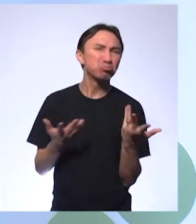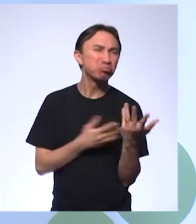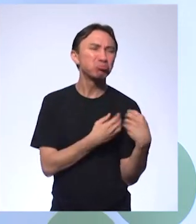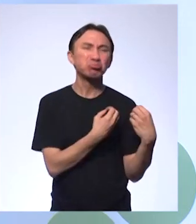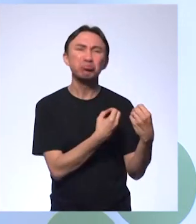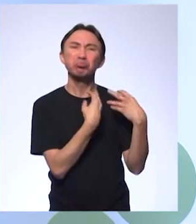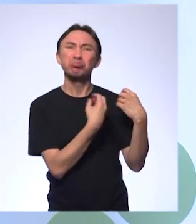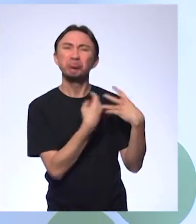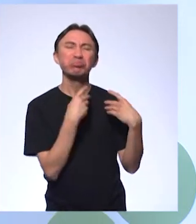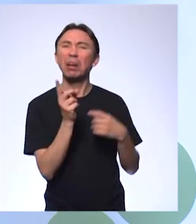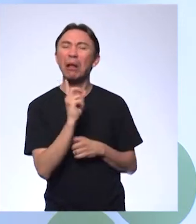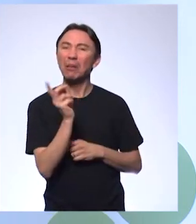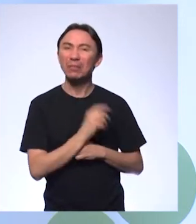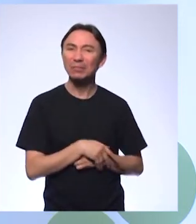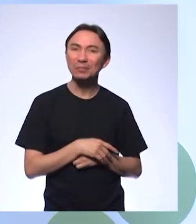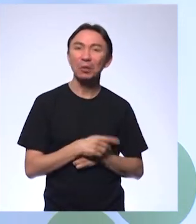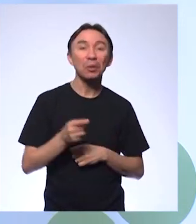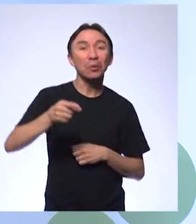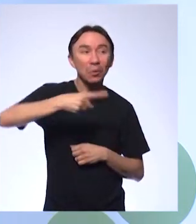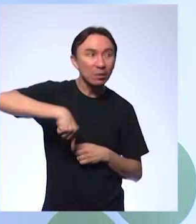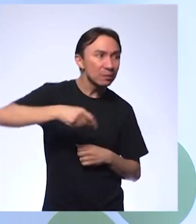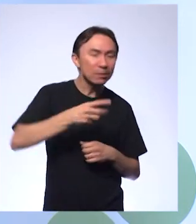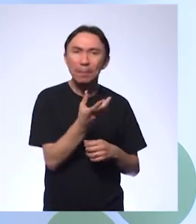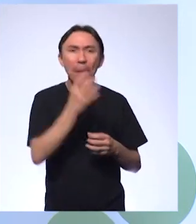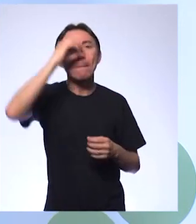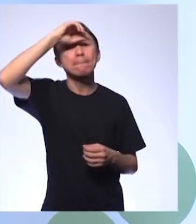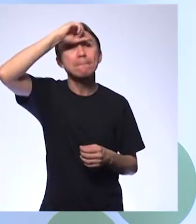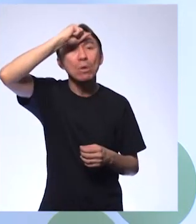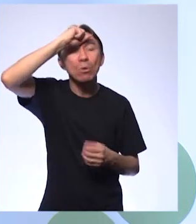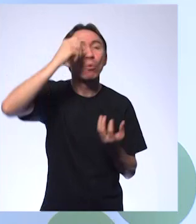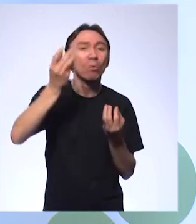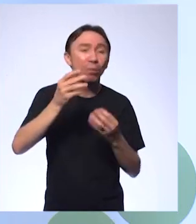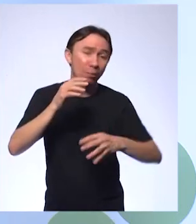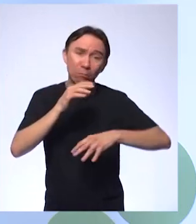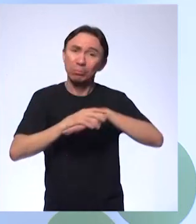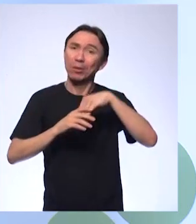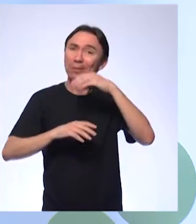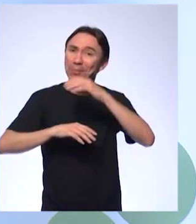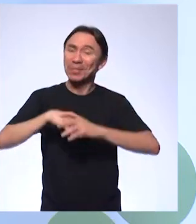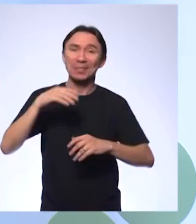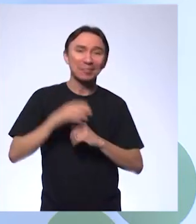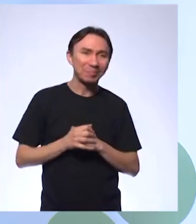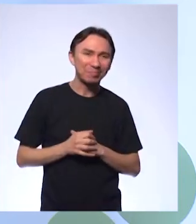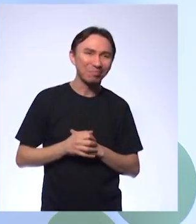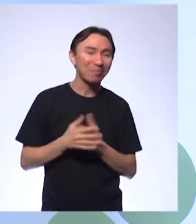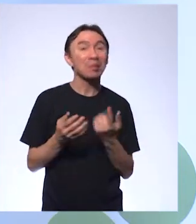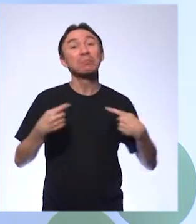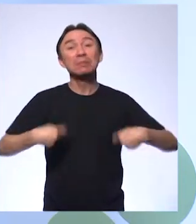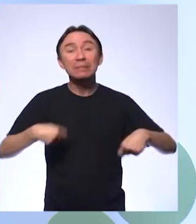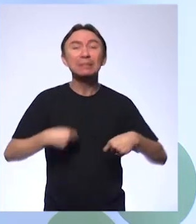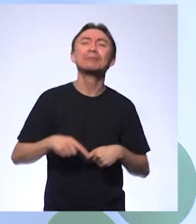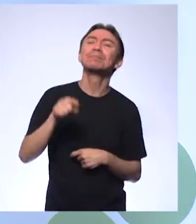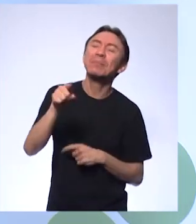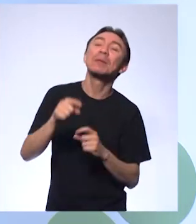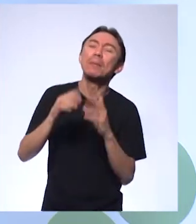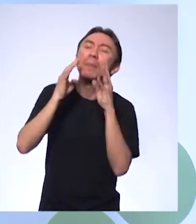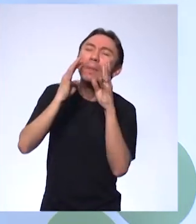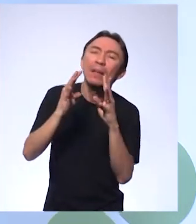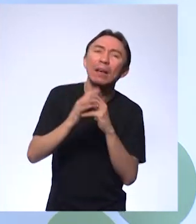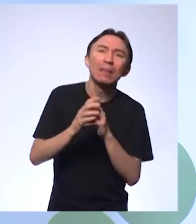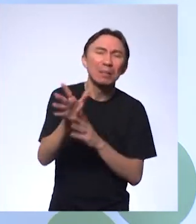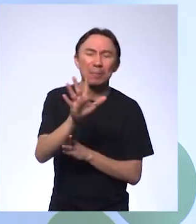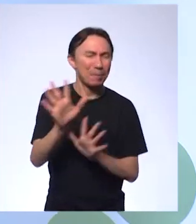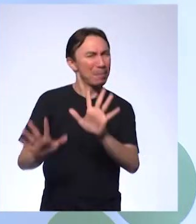com a prática. Né? Então, ouvir a posição do outro sem tentar, né, falar assim, o que você está falando?